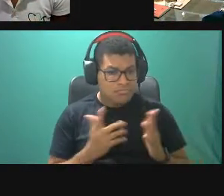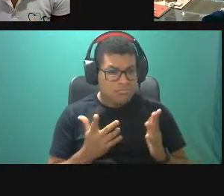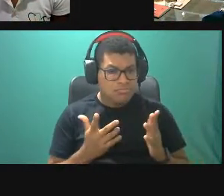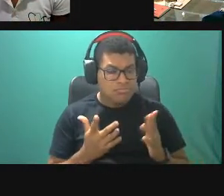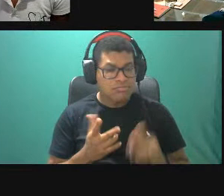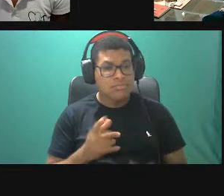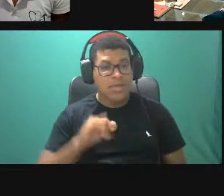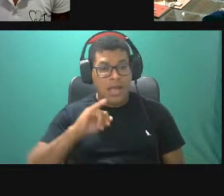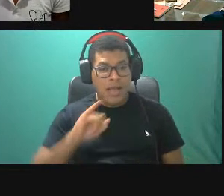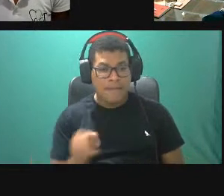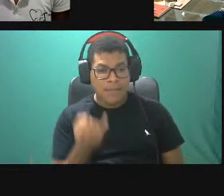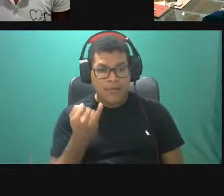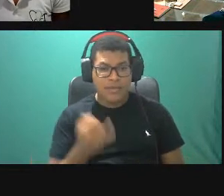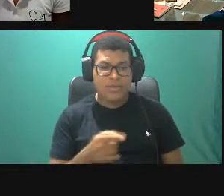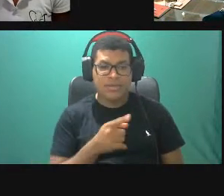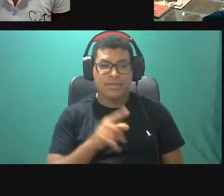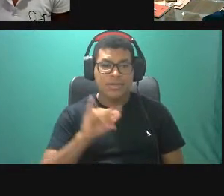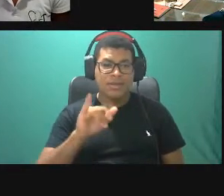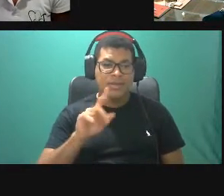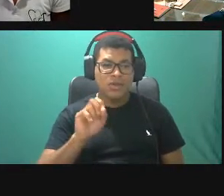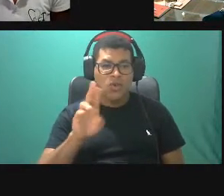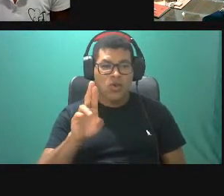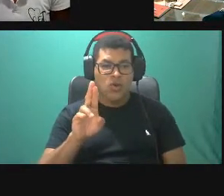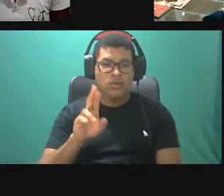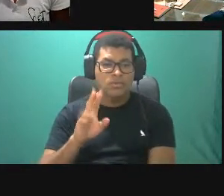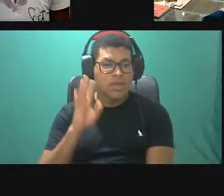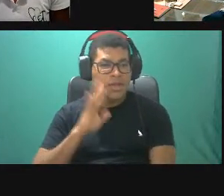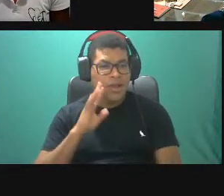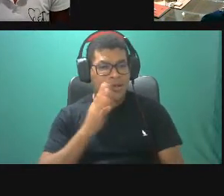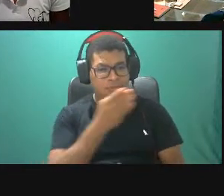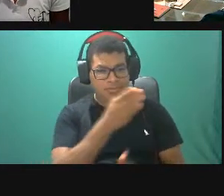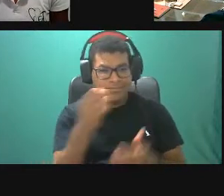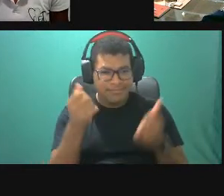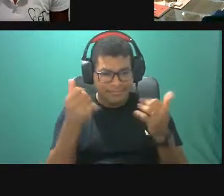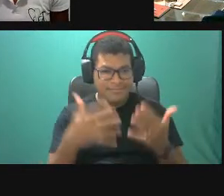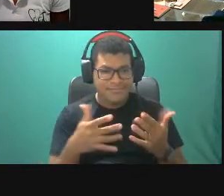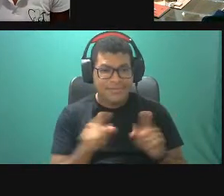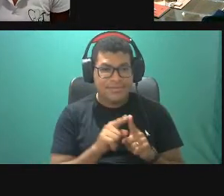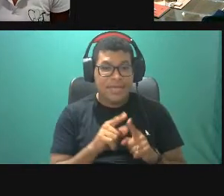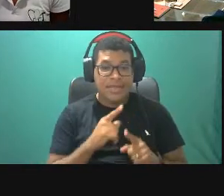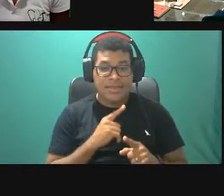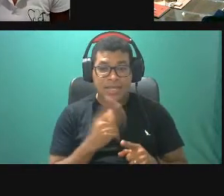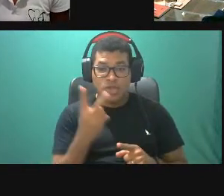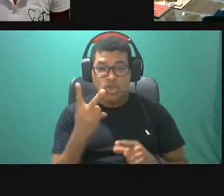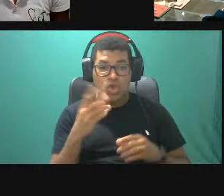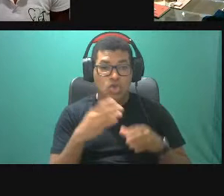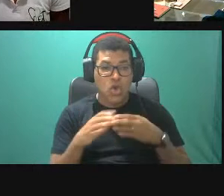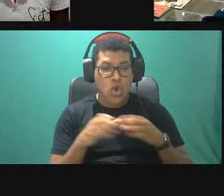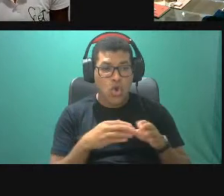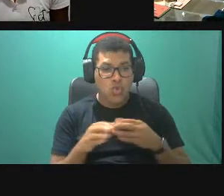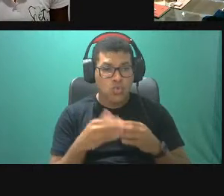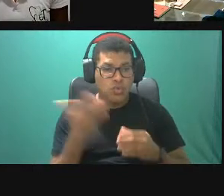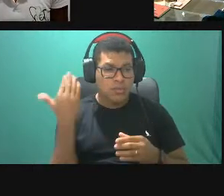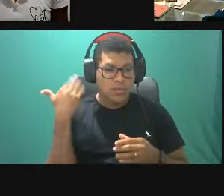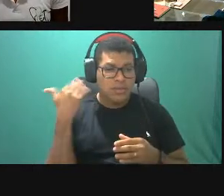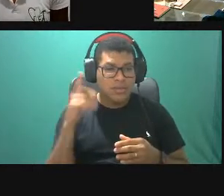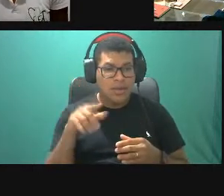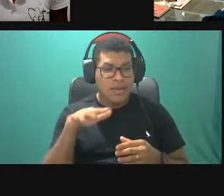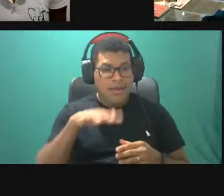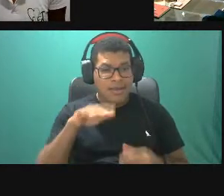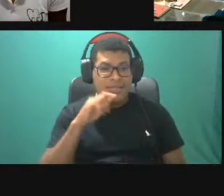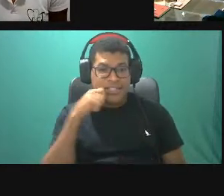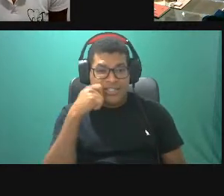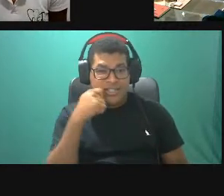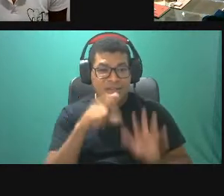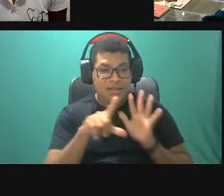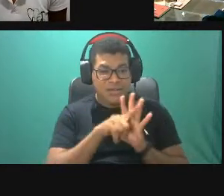Aproveitando só o comentário do professor Igor, né, acho que é legal até falar, tá? A gente teve dois concursos recentes aí de para odontologista, né?